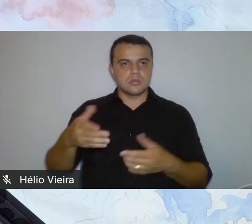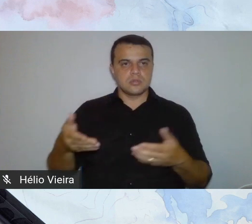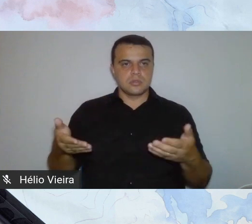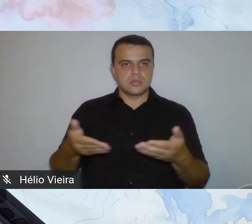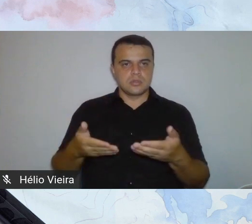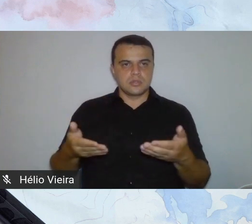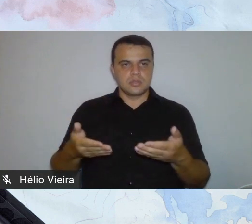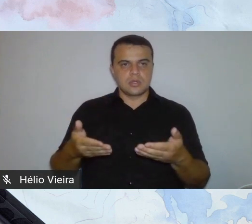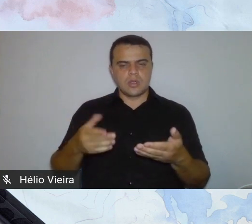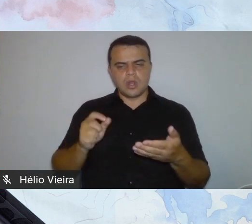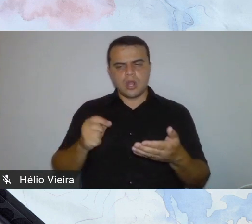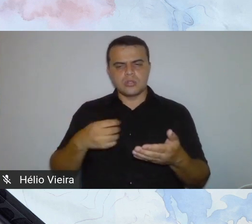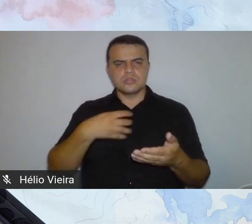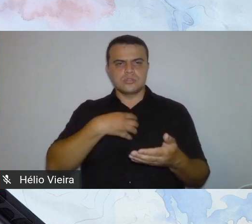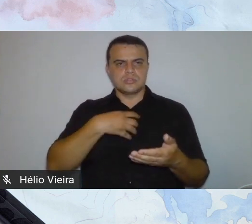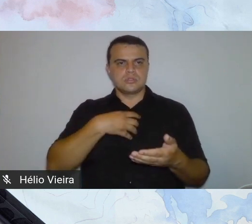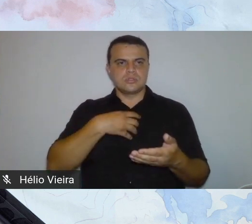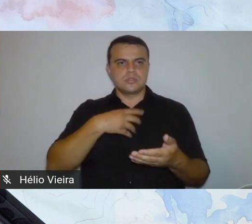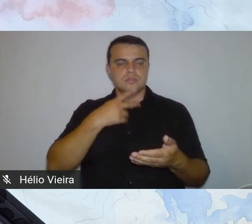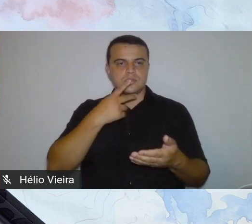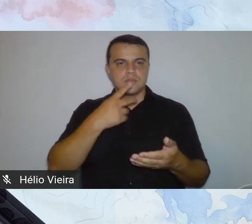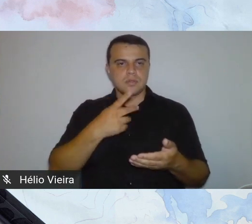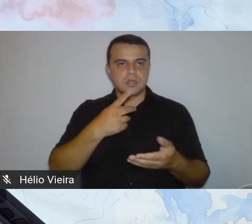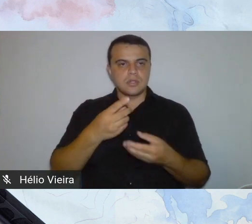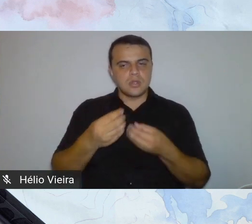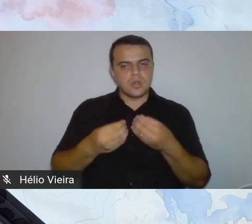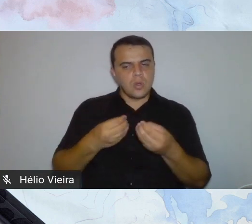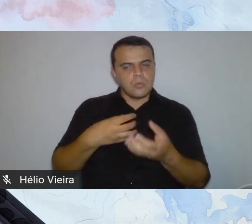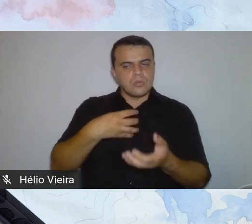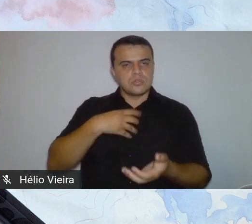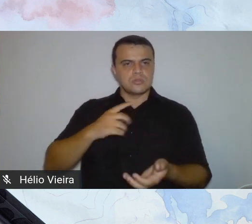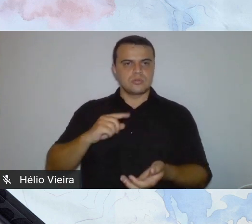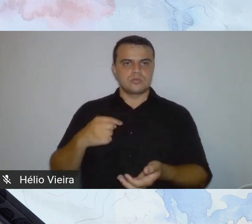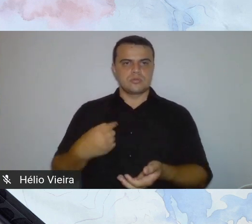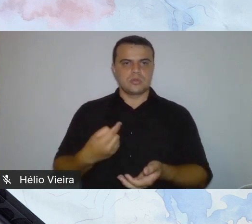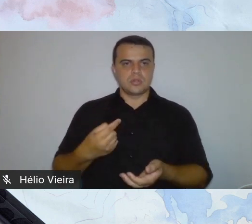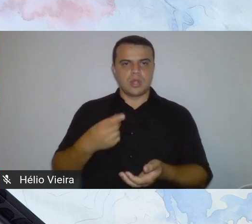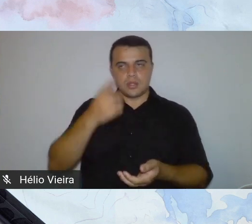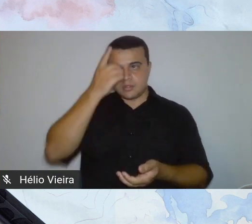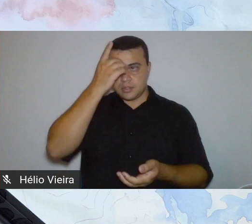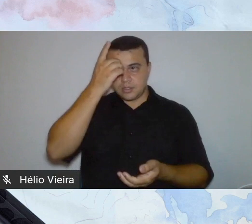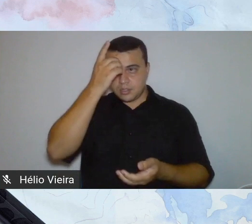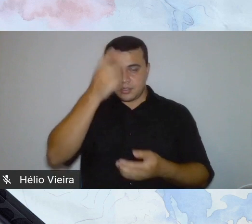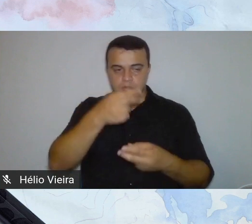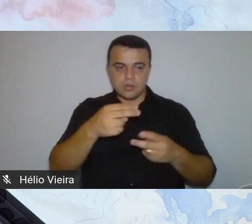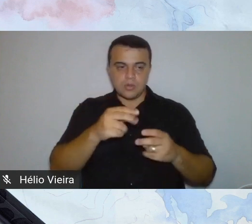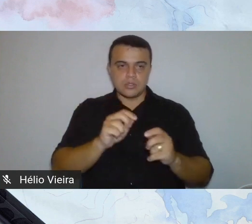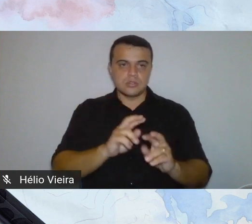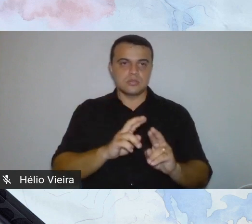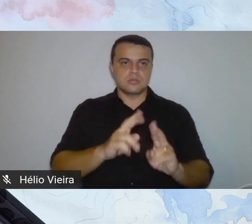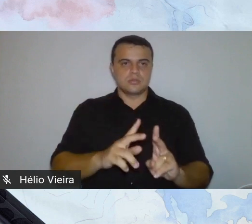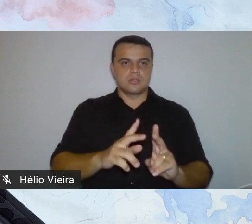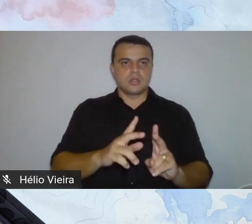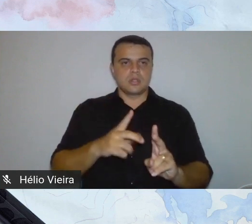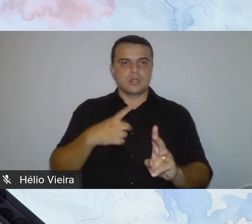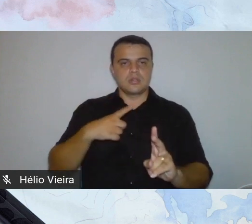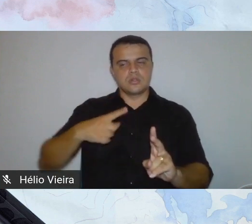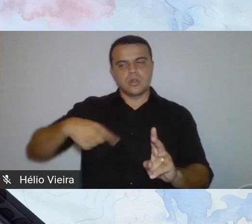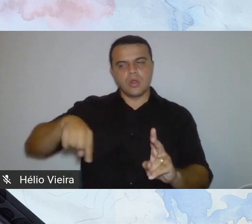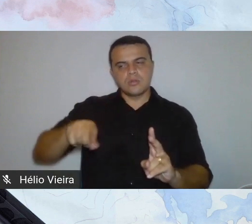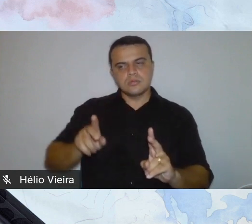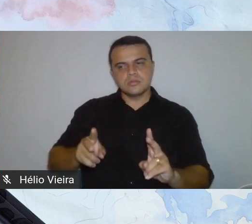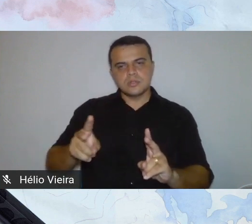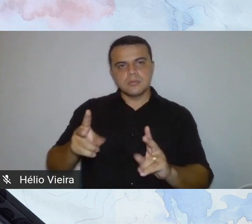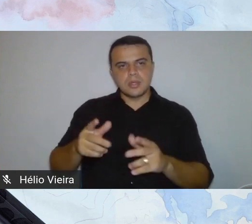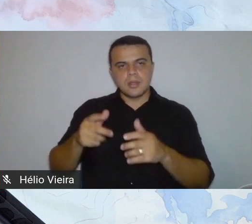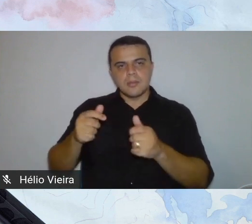nossa habilidade, né? A gente vai amadurecendo o nosso estilo, a gente vai criando coisas diferentes e nos tornando cada vez mais